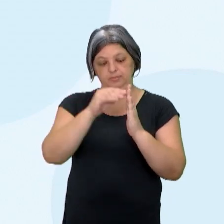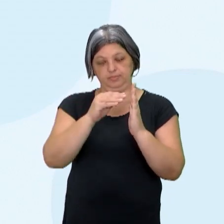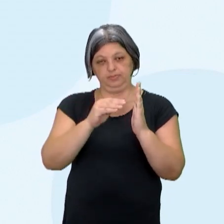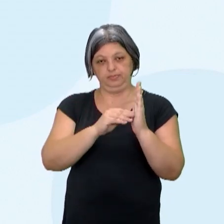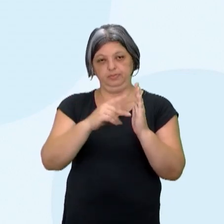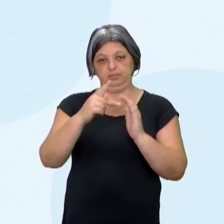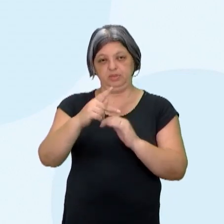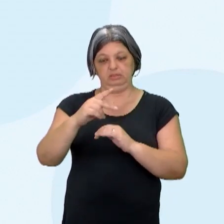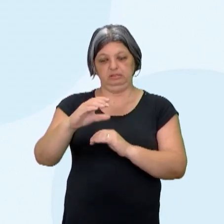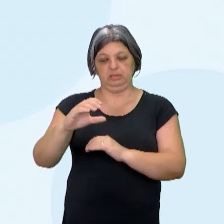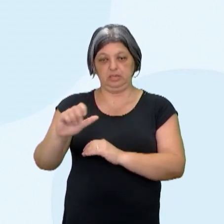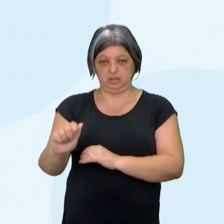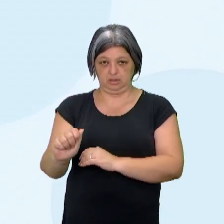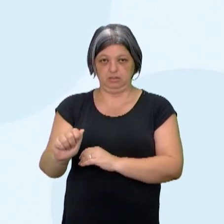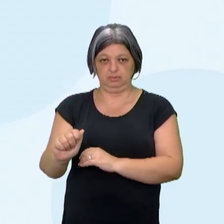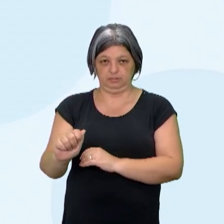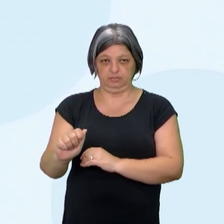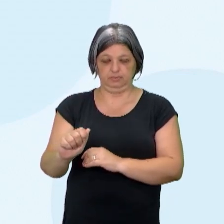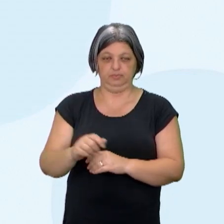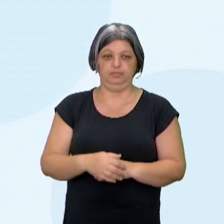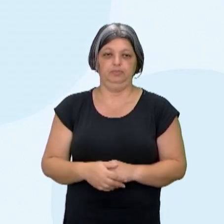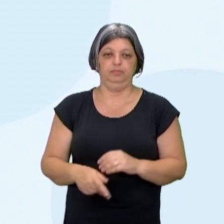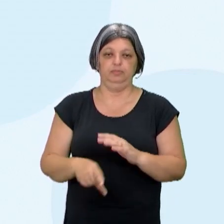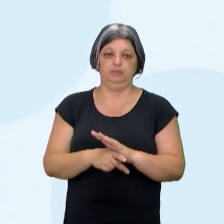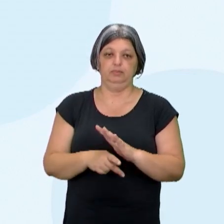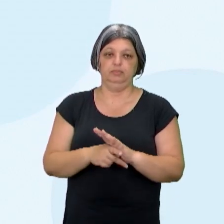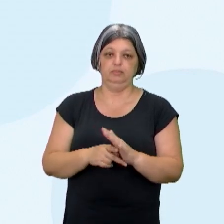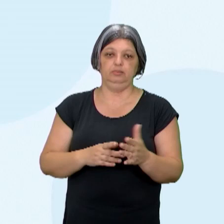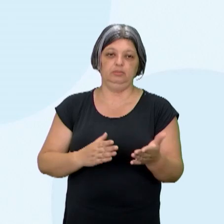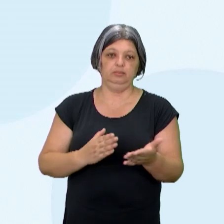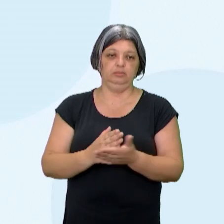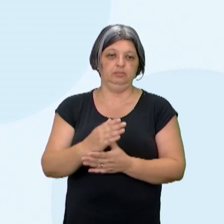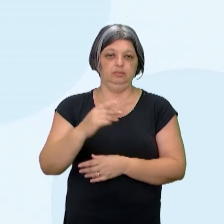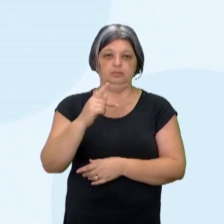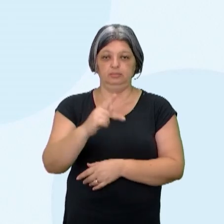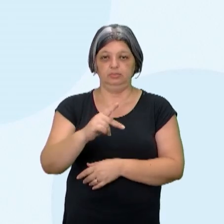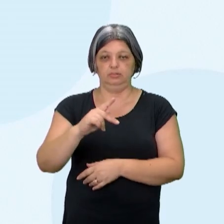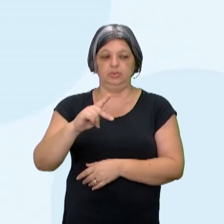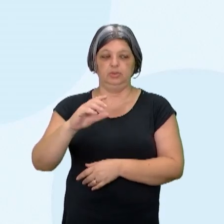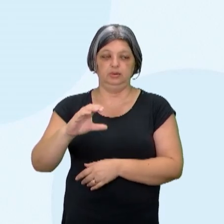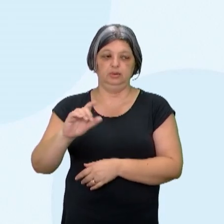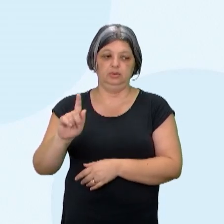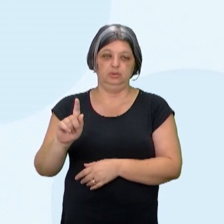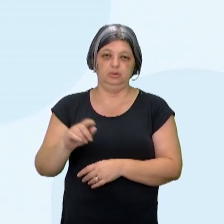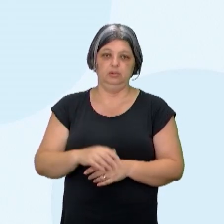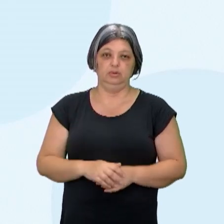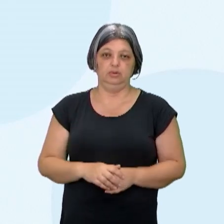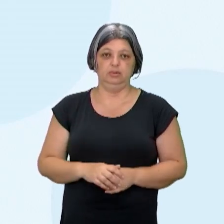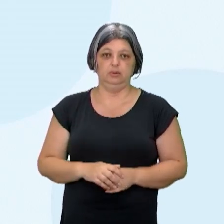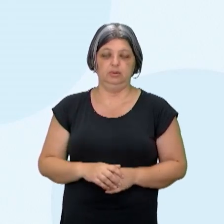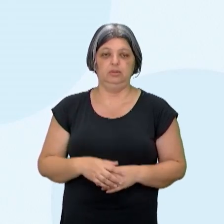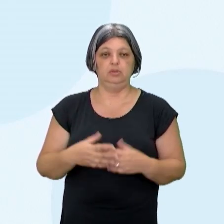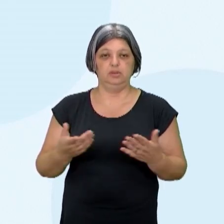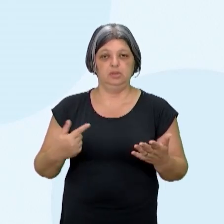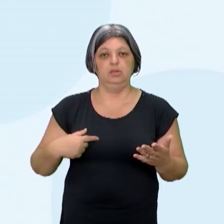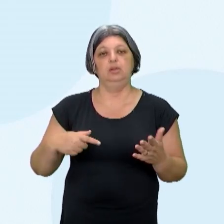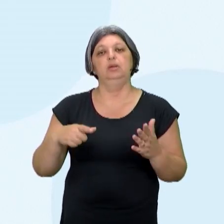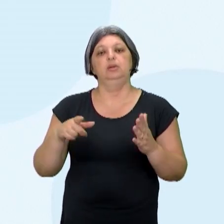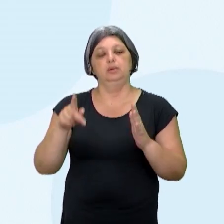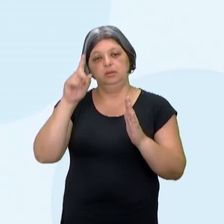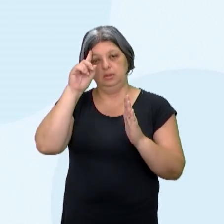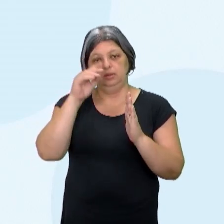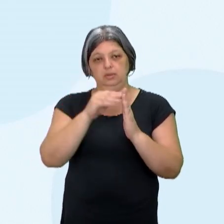de área, ela vai ser validada pelo PCG, pelo coordenador geral, né? E a agenda do PCG